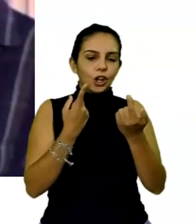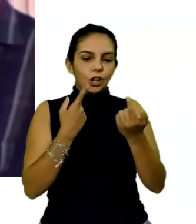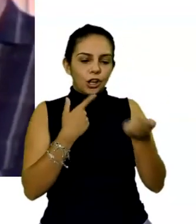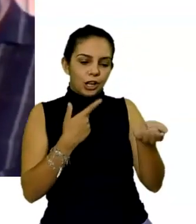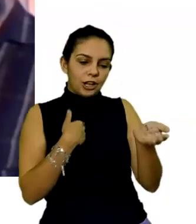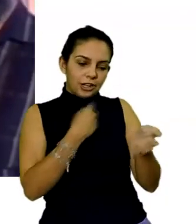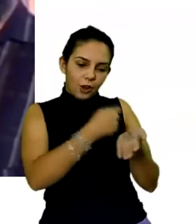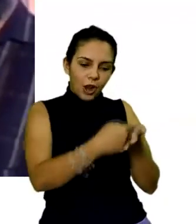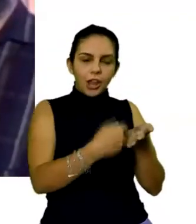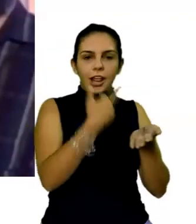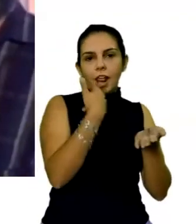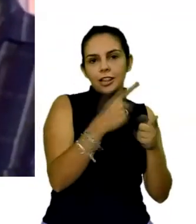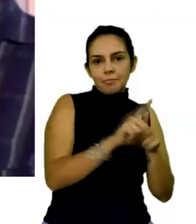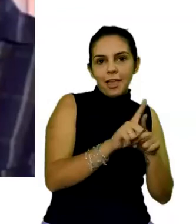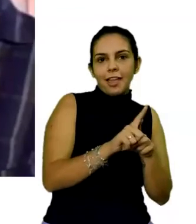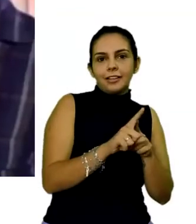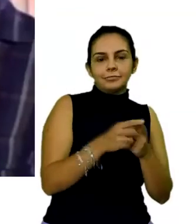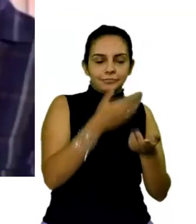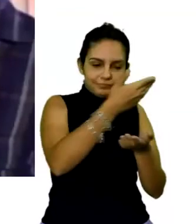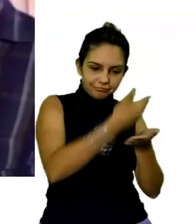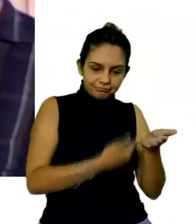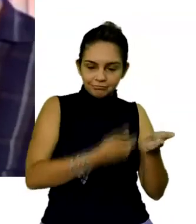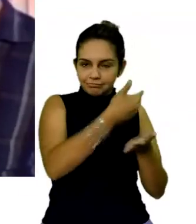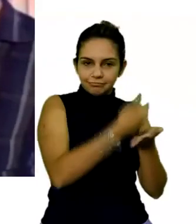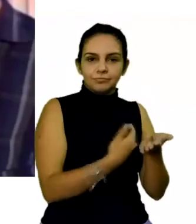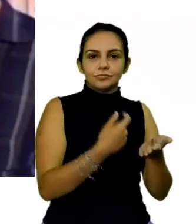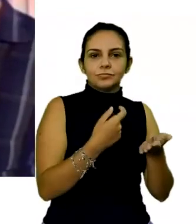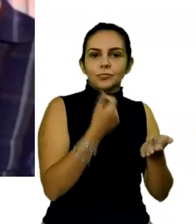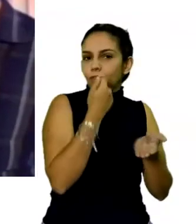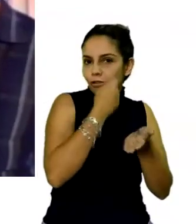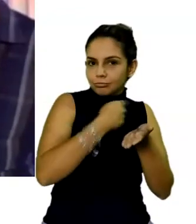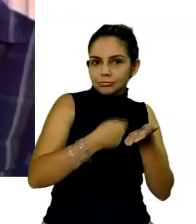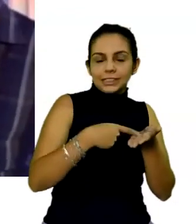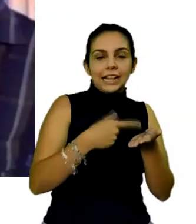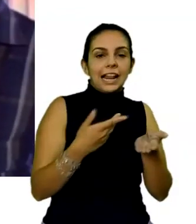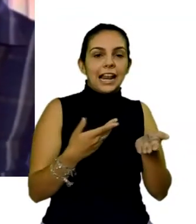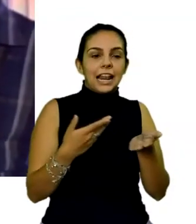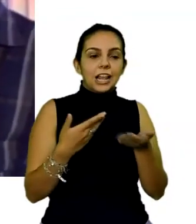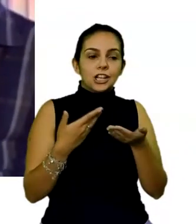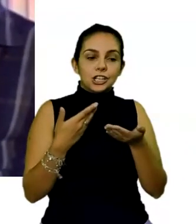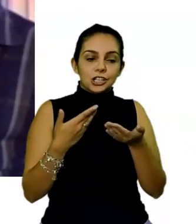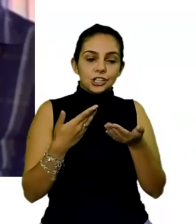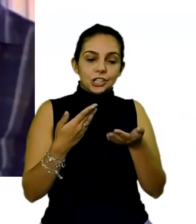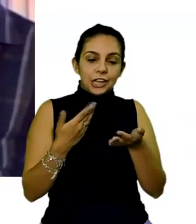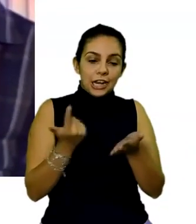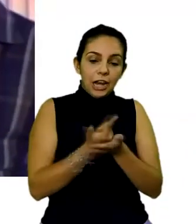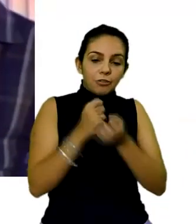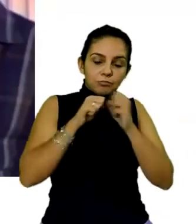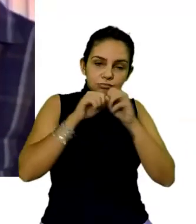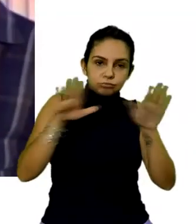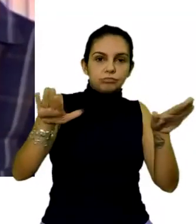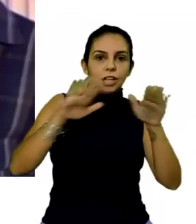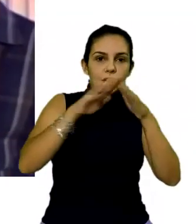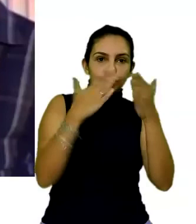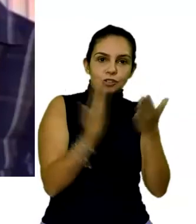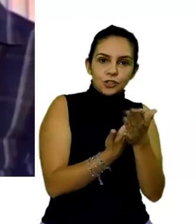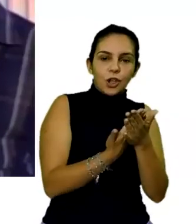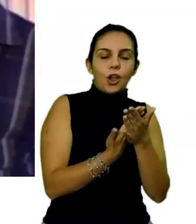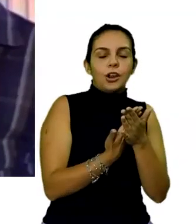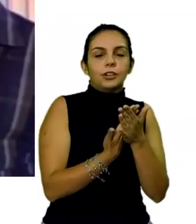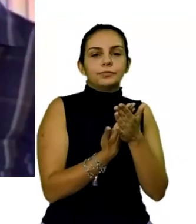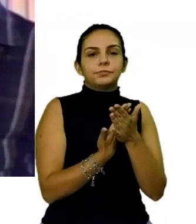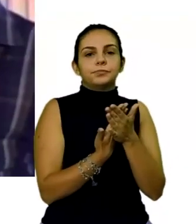colorir nas páginas destacadas. A nossa proposta é que esse livro chegue nas escolas da cidade. Nós vamos